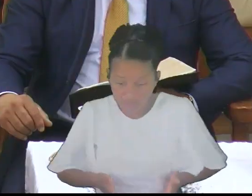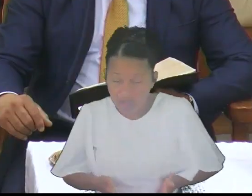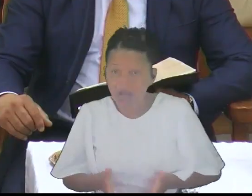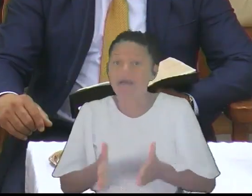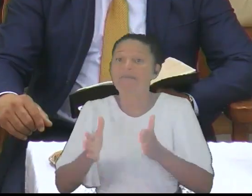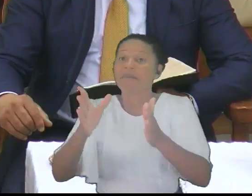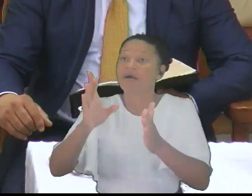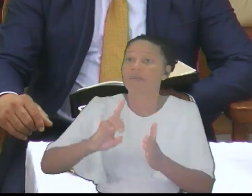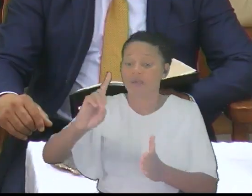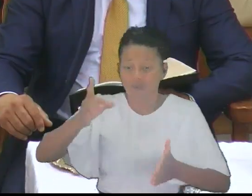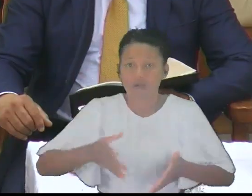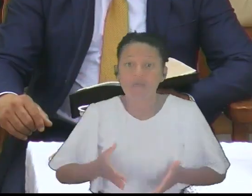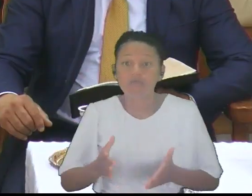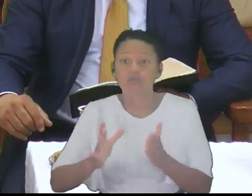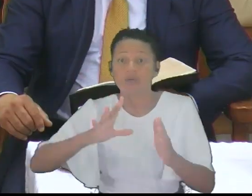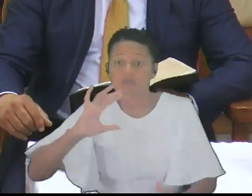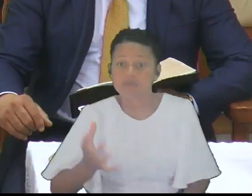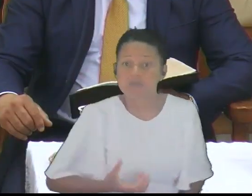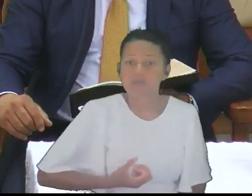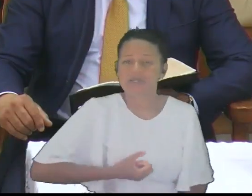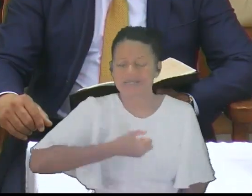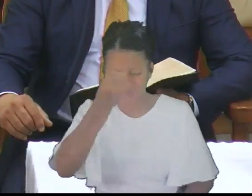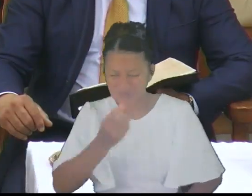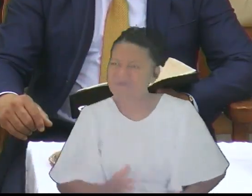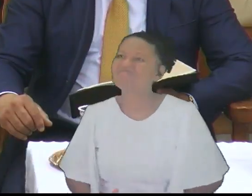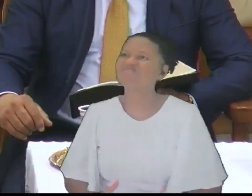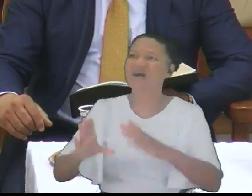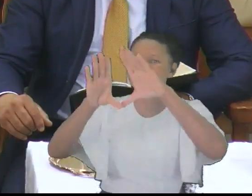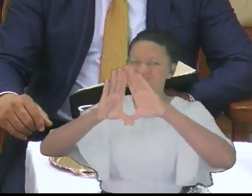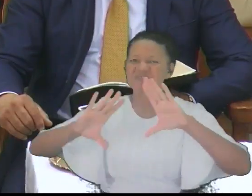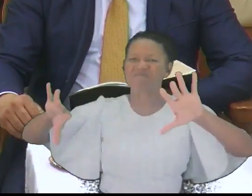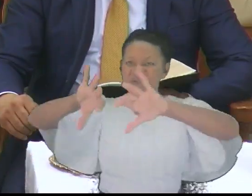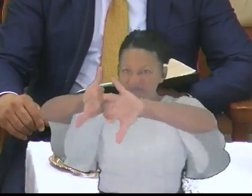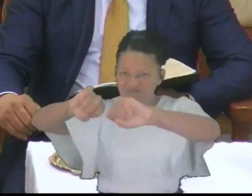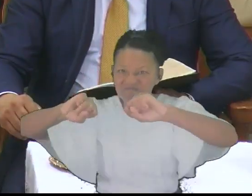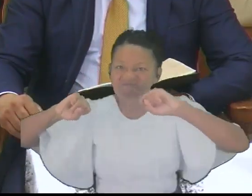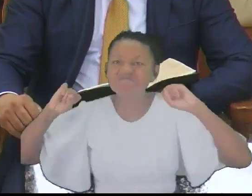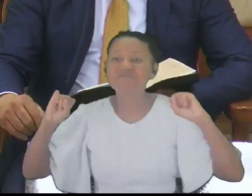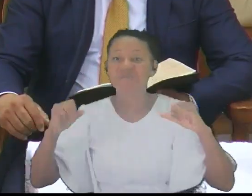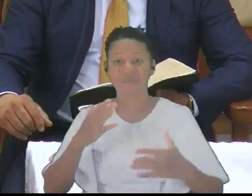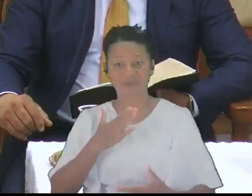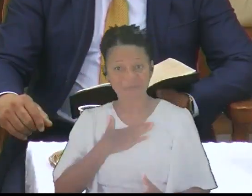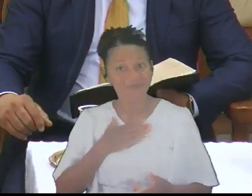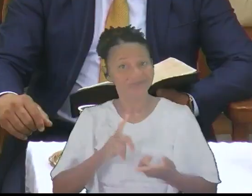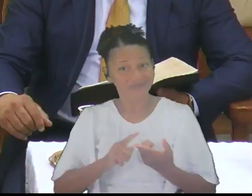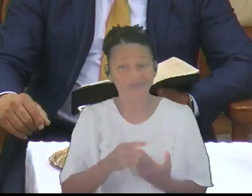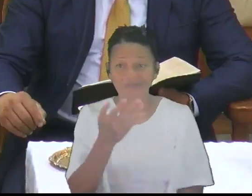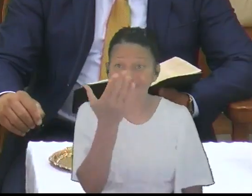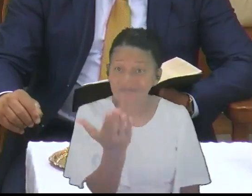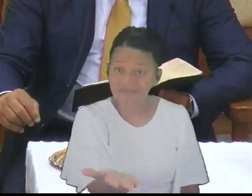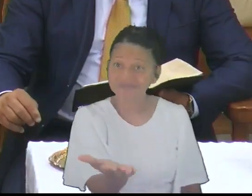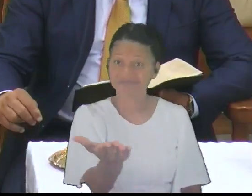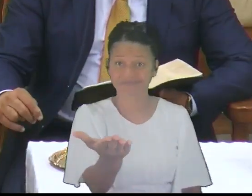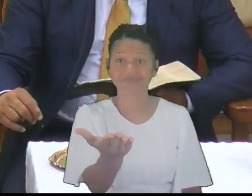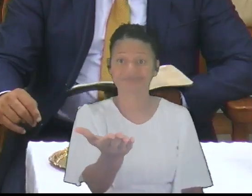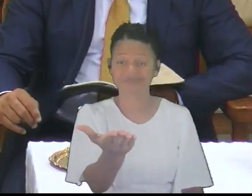a salvação, o caminho para o céu foi aberto para mim e para você.